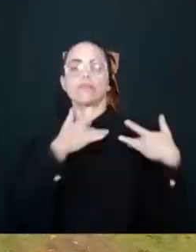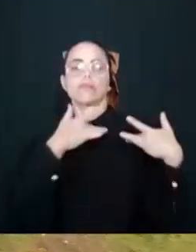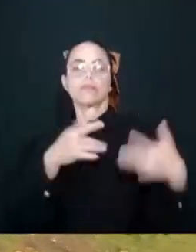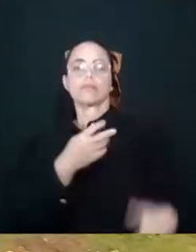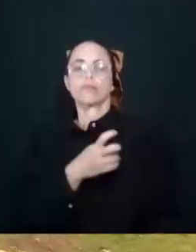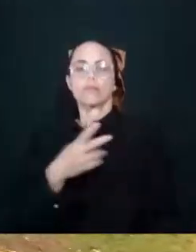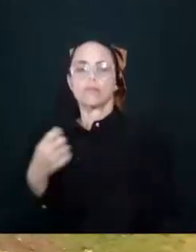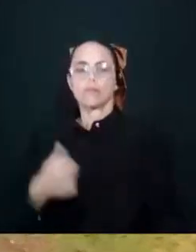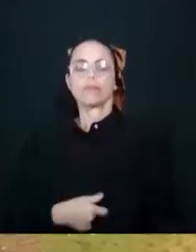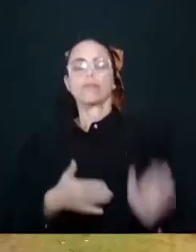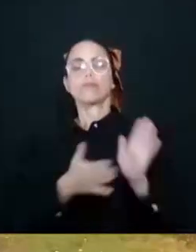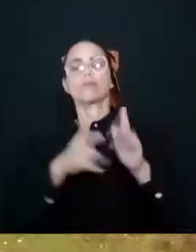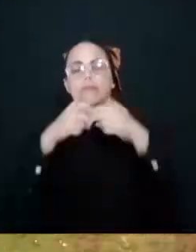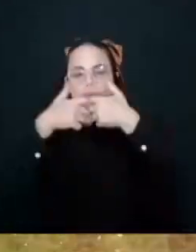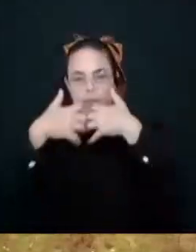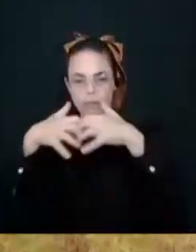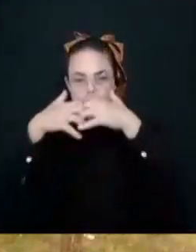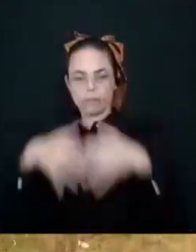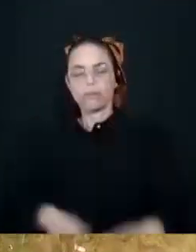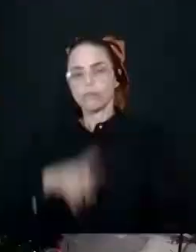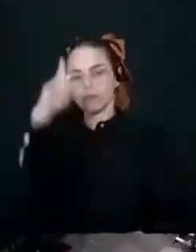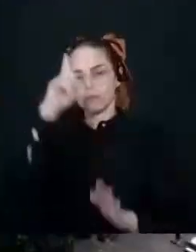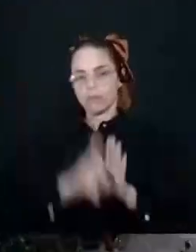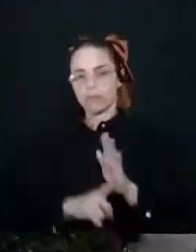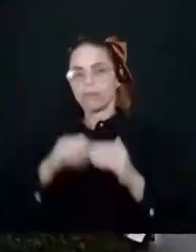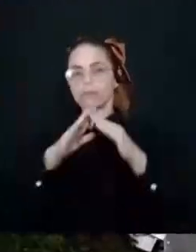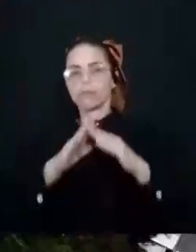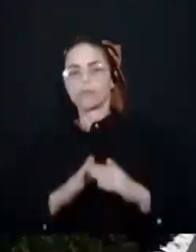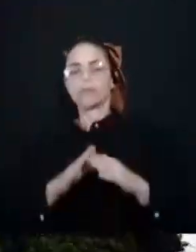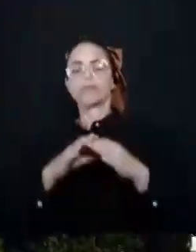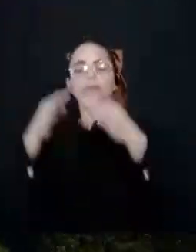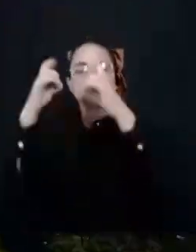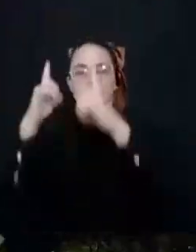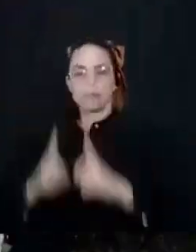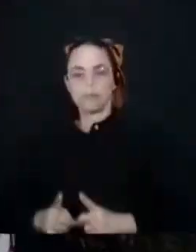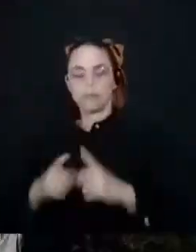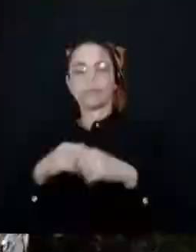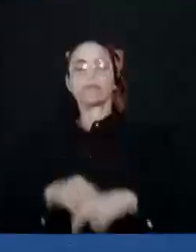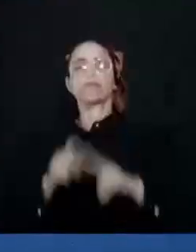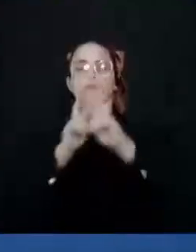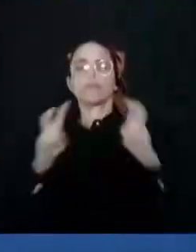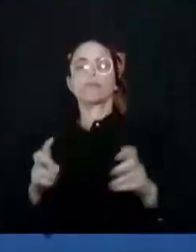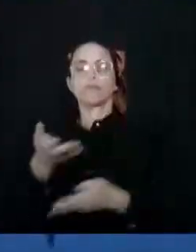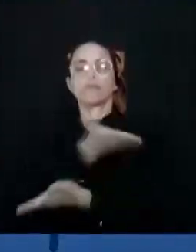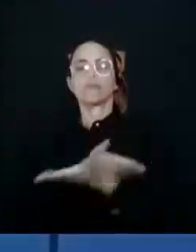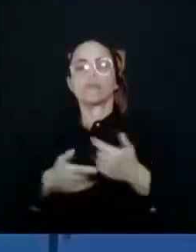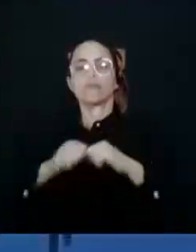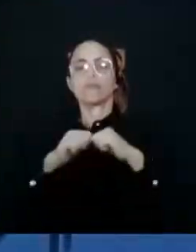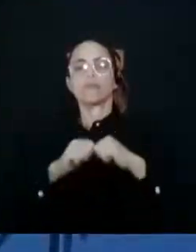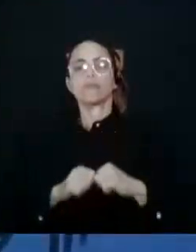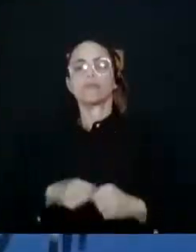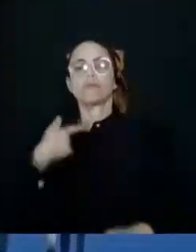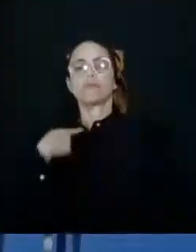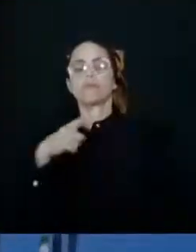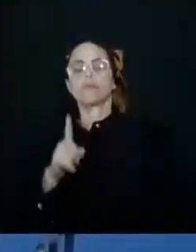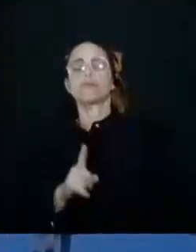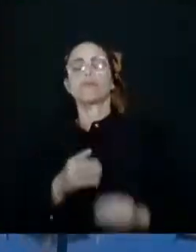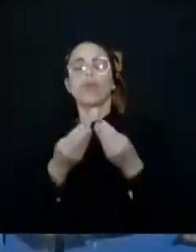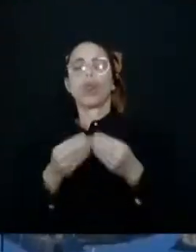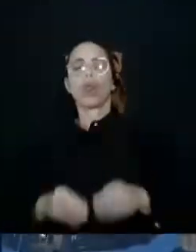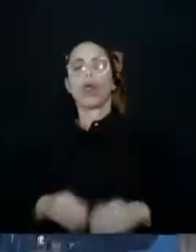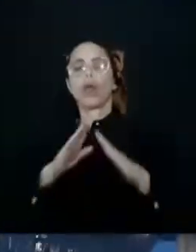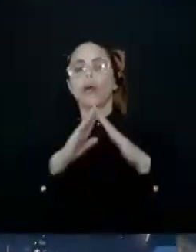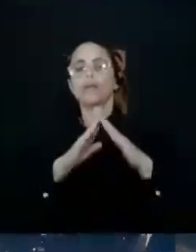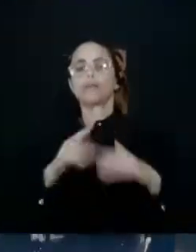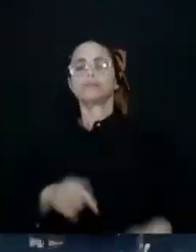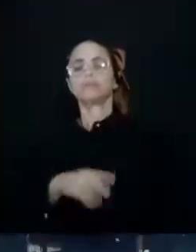uma reflexão sobre o direito à moradia digna, tema que mobiliza a sociedade diante de um déficit habitacional de cerca